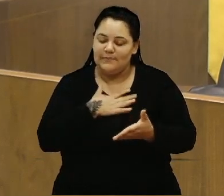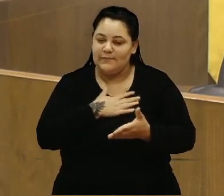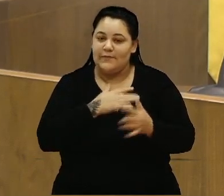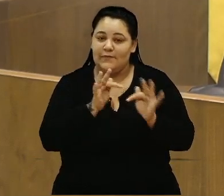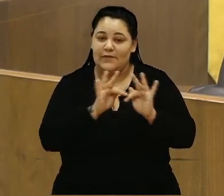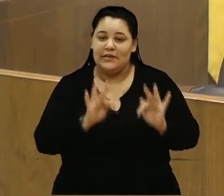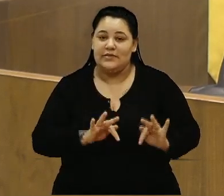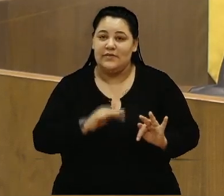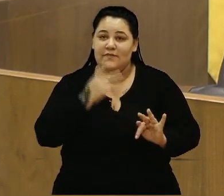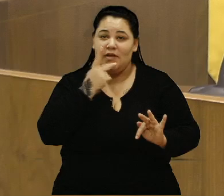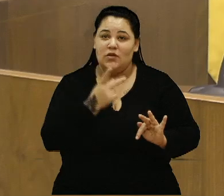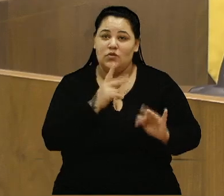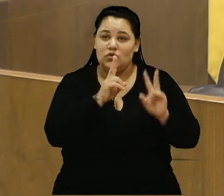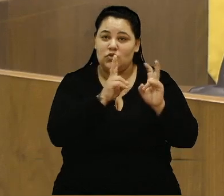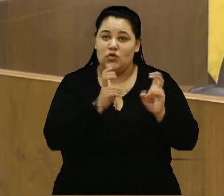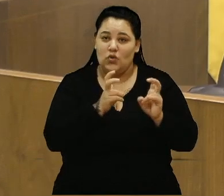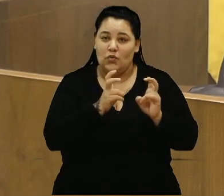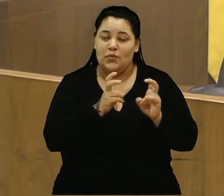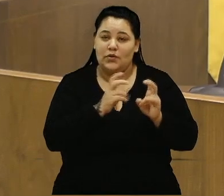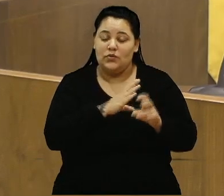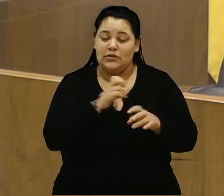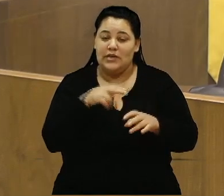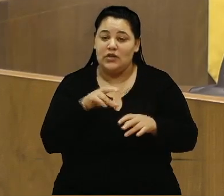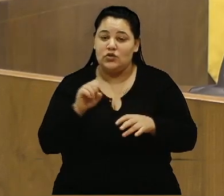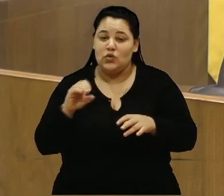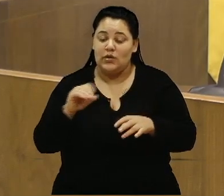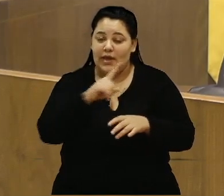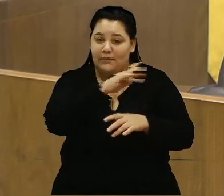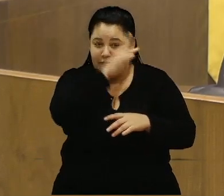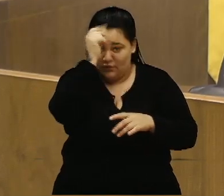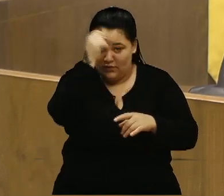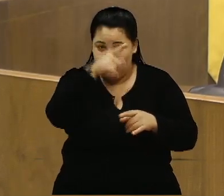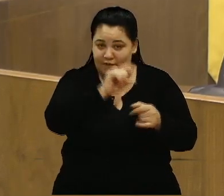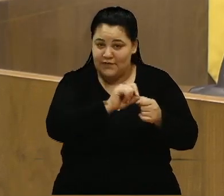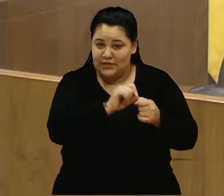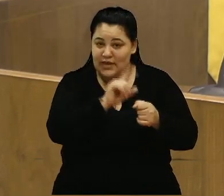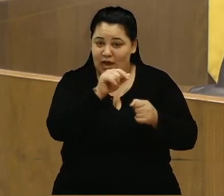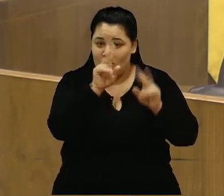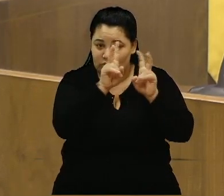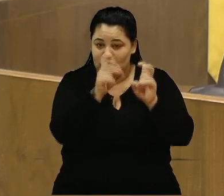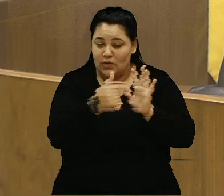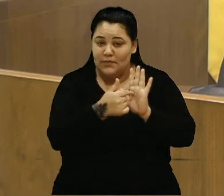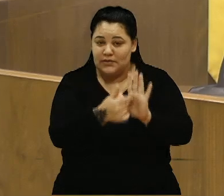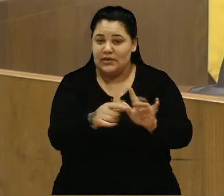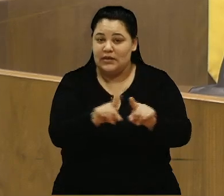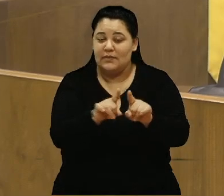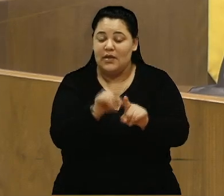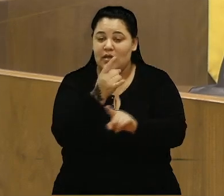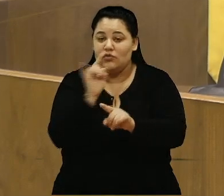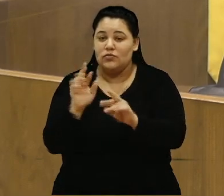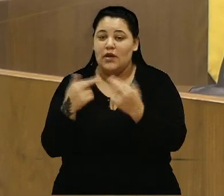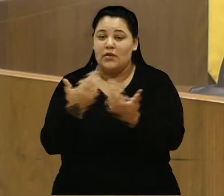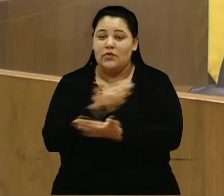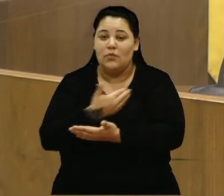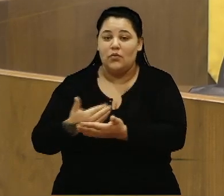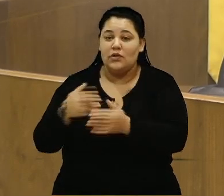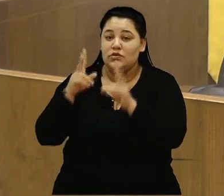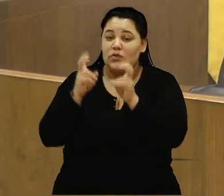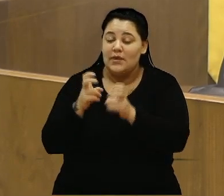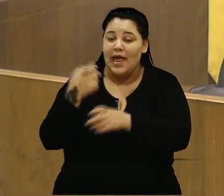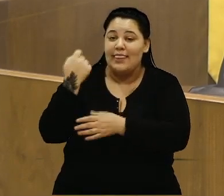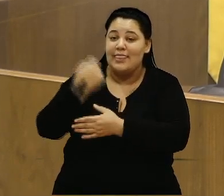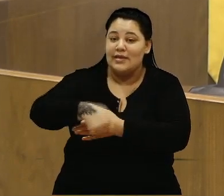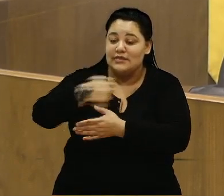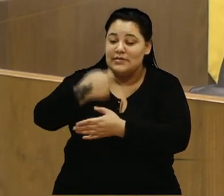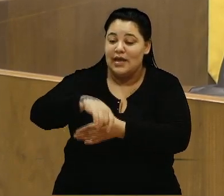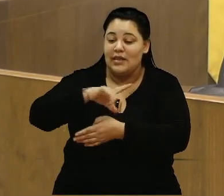jornal sobre o censo que a prefeitura vai fazer. Foi uma pauta apresentada na última audiência pública sobre a necessidade de